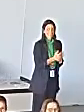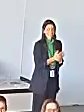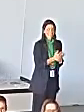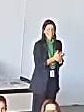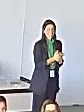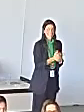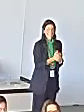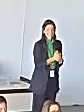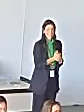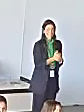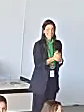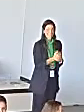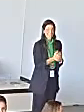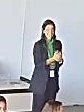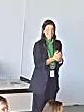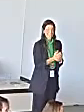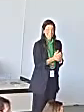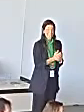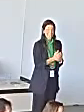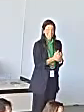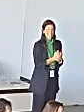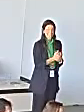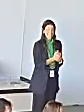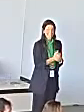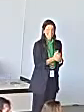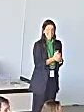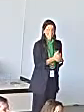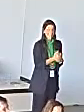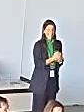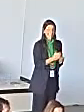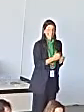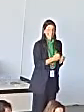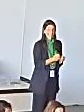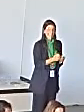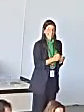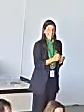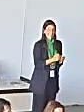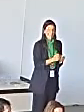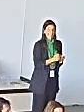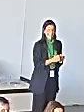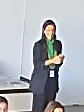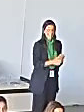bom, está aqui. Denise Martins, né, membro consultor da Comissão de Defesa dos Direitos da